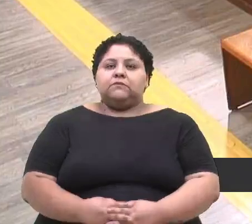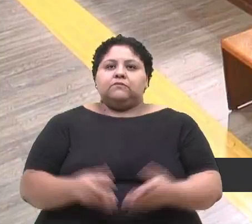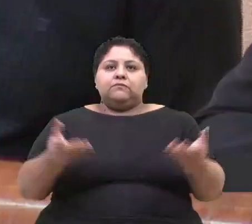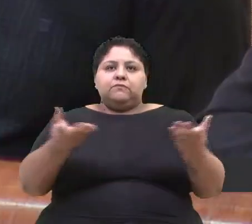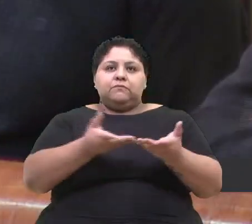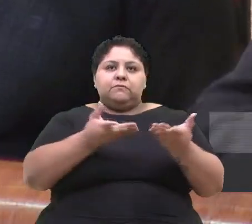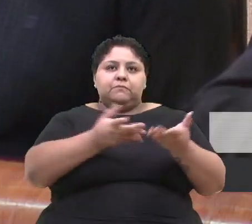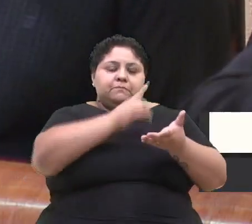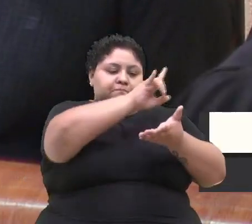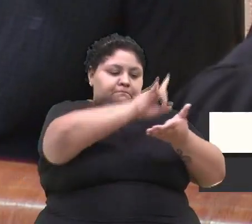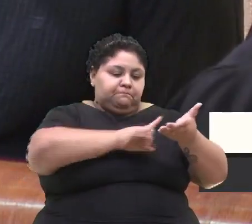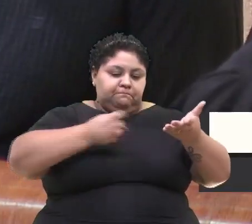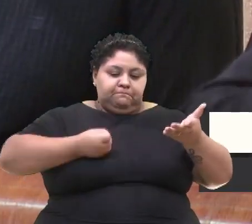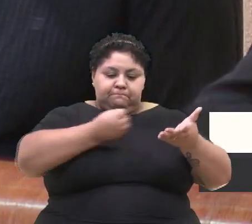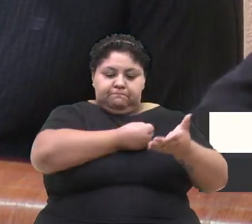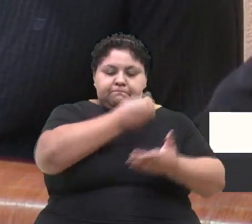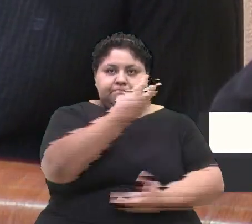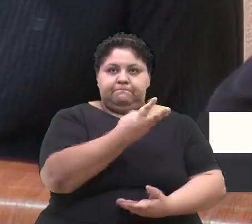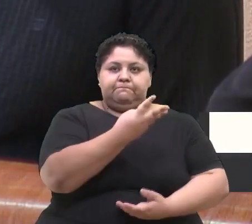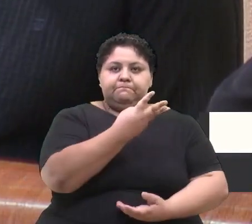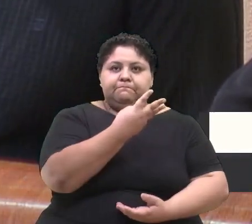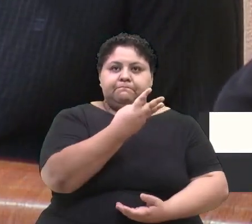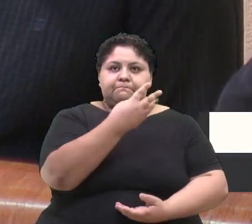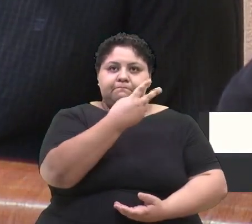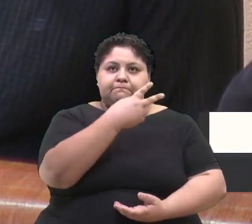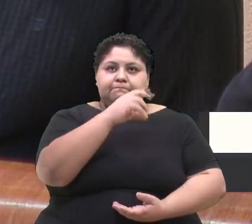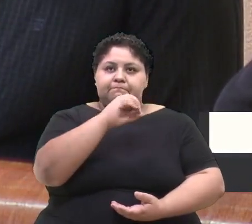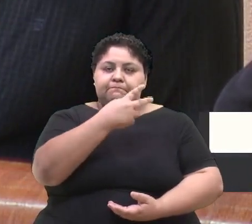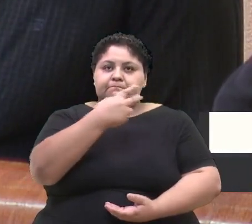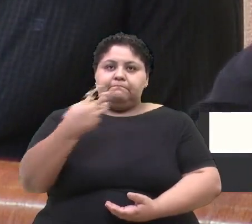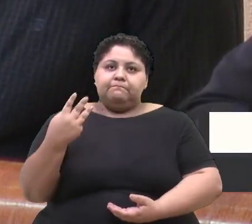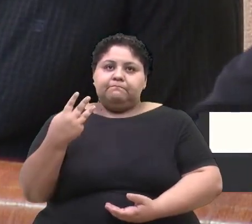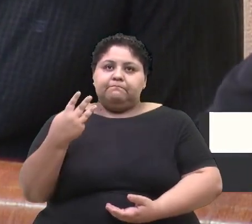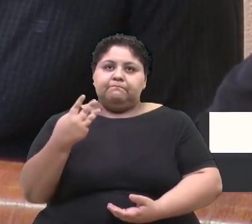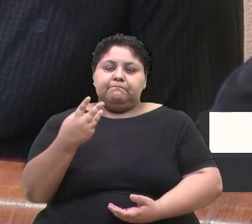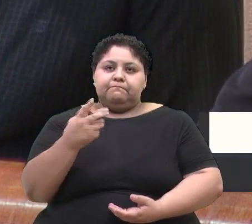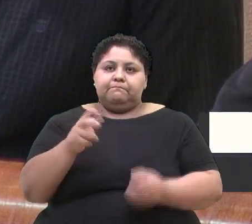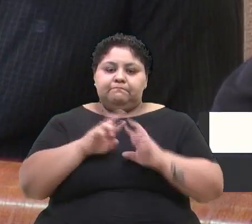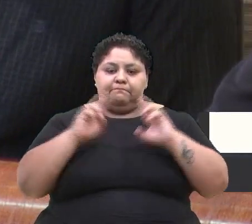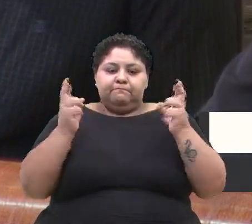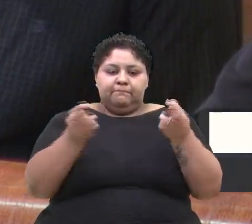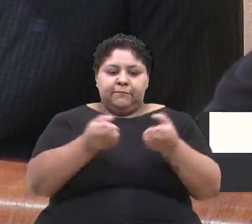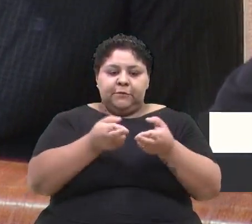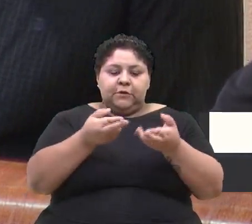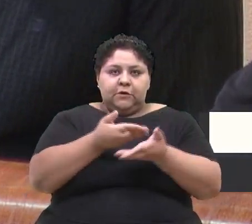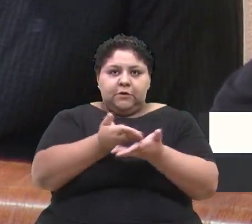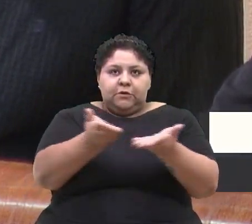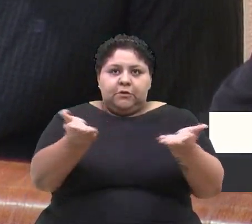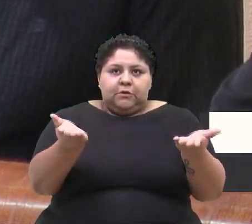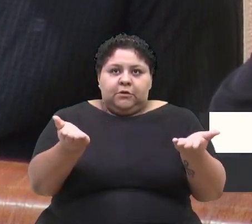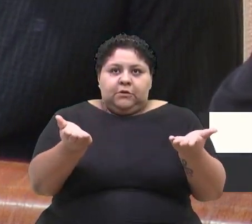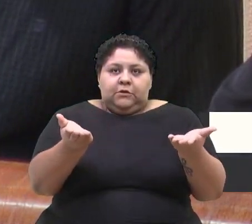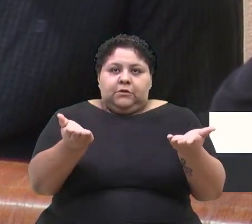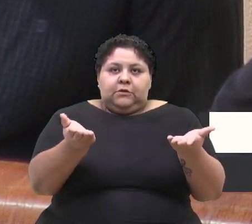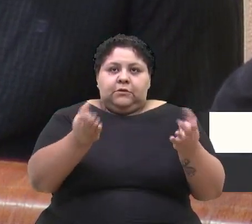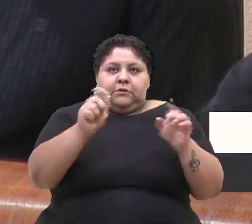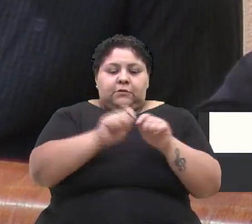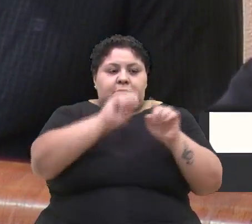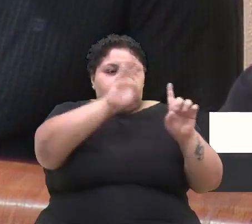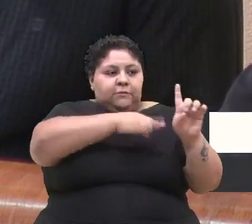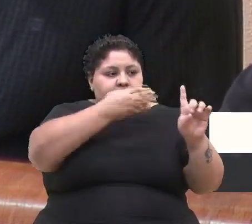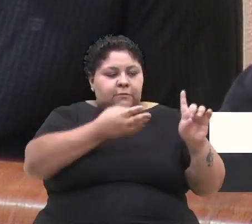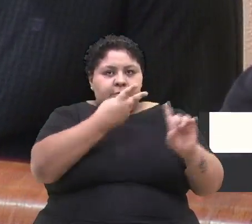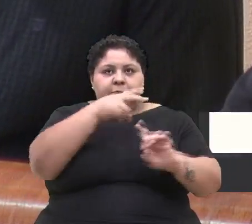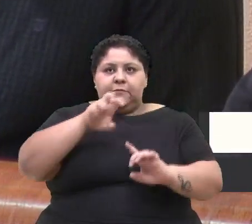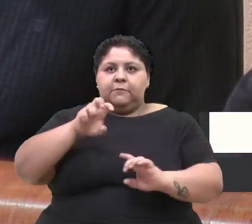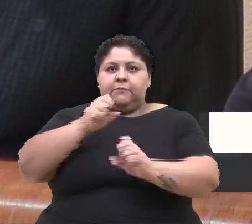Requerimento número 3, 2023, a sessão ordinária abre espaço para prestar homenagem aos 25